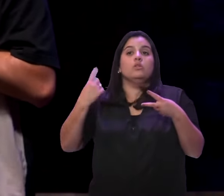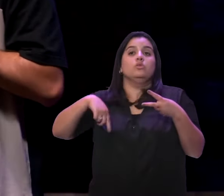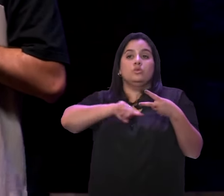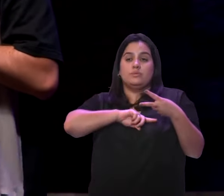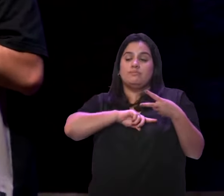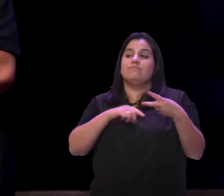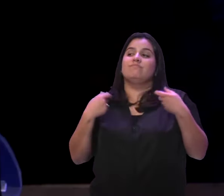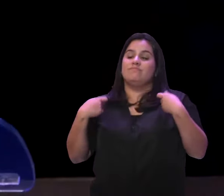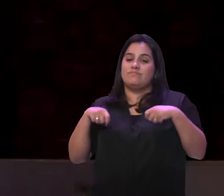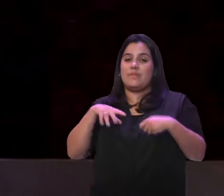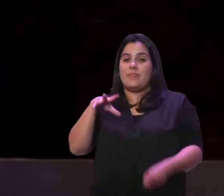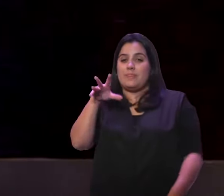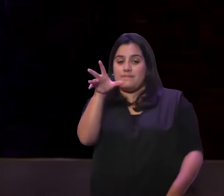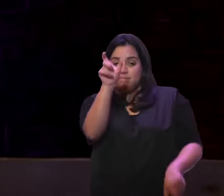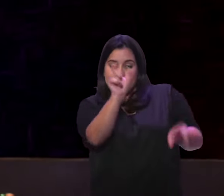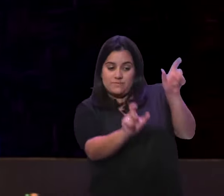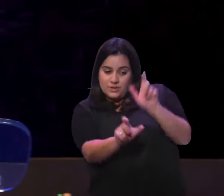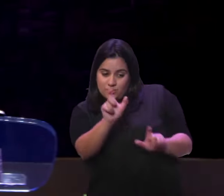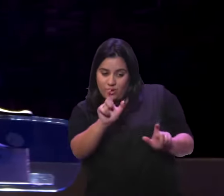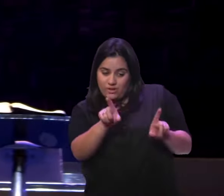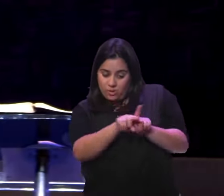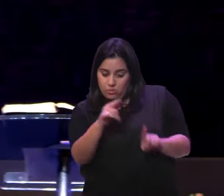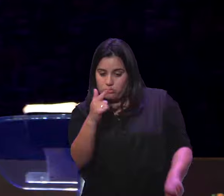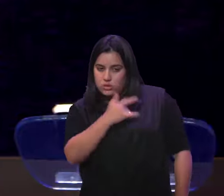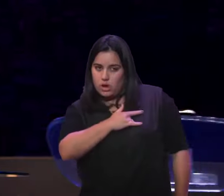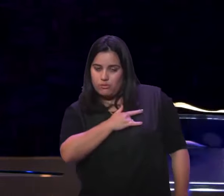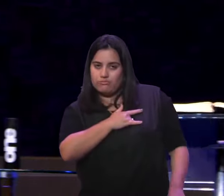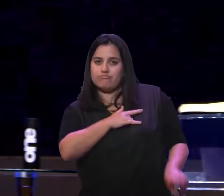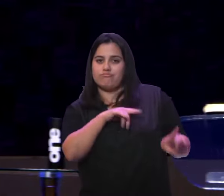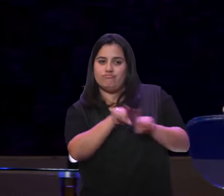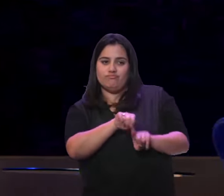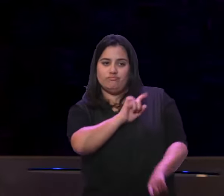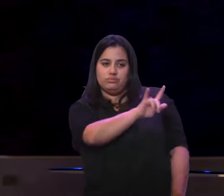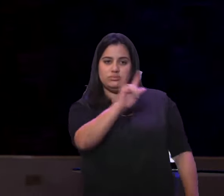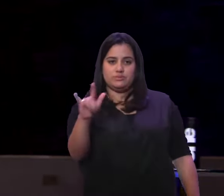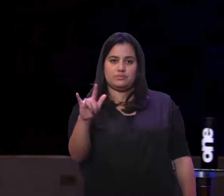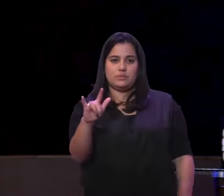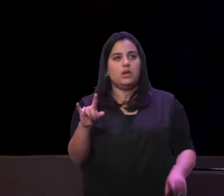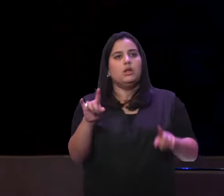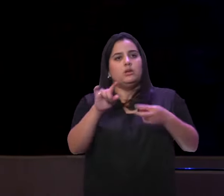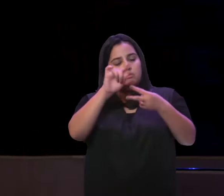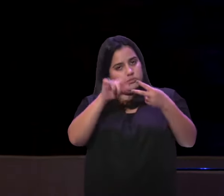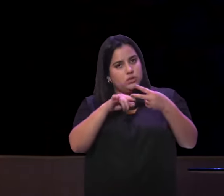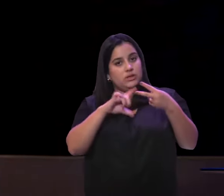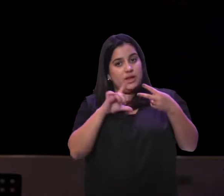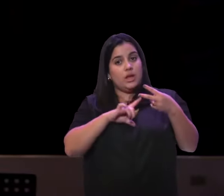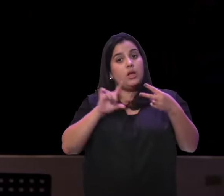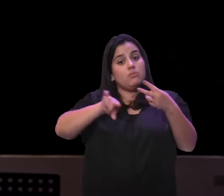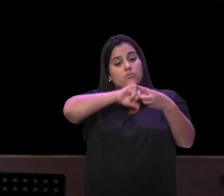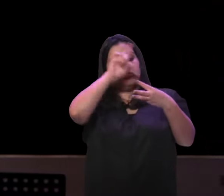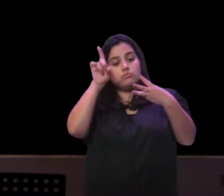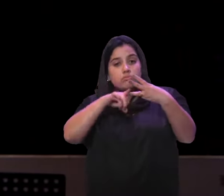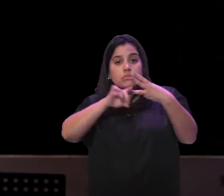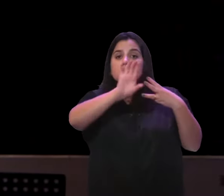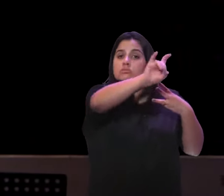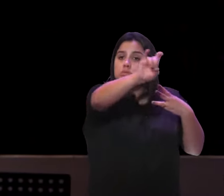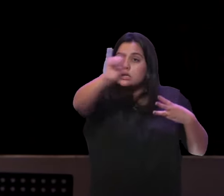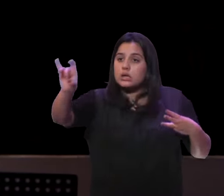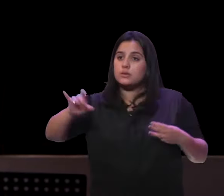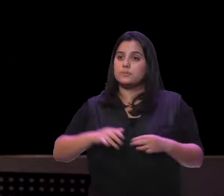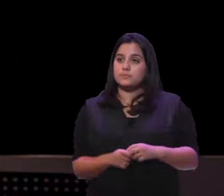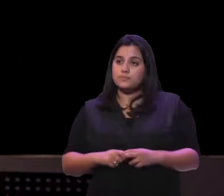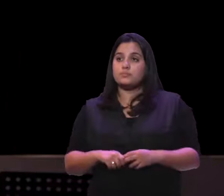mesmo. Mas além desses propósitos, Deus tem um propósito específico para cada pessoa. E Deus tinha um propósito para Davi,